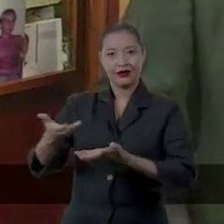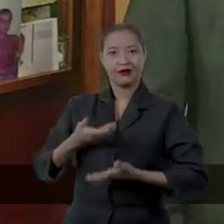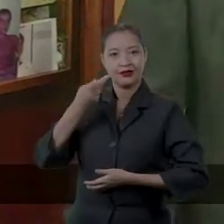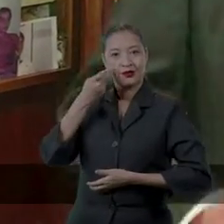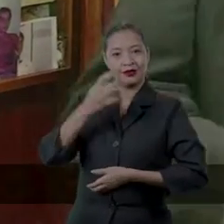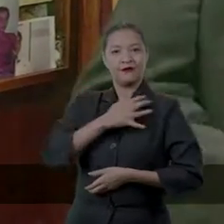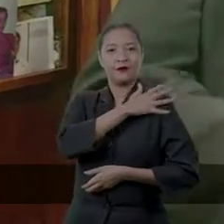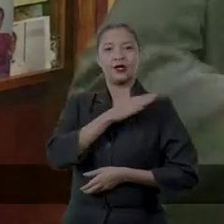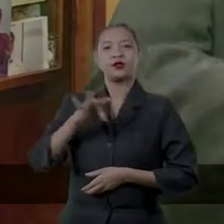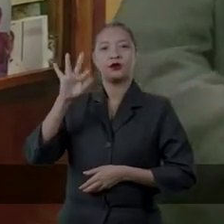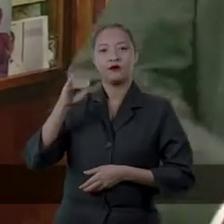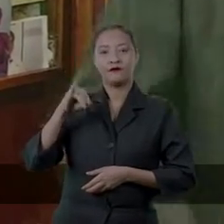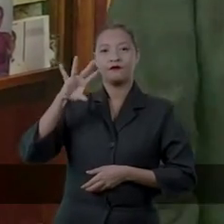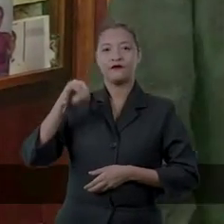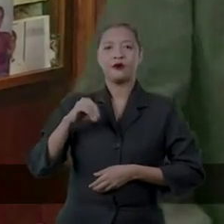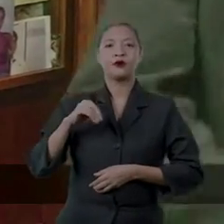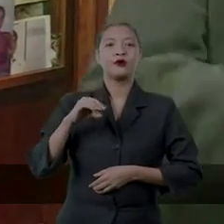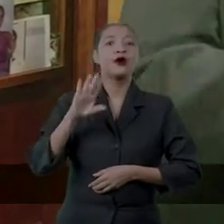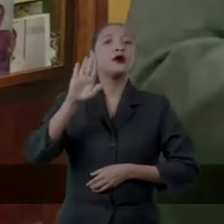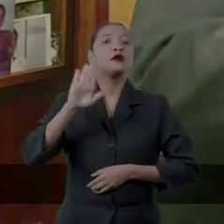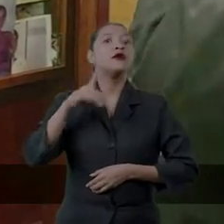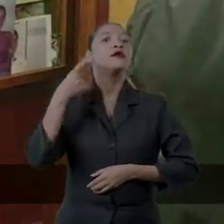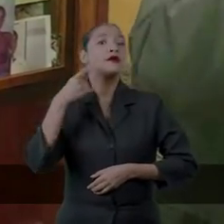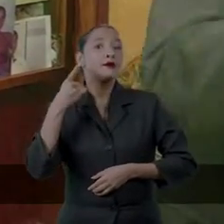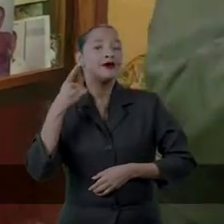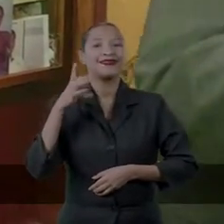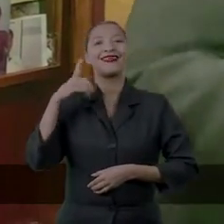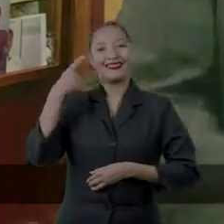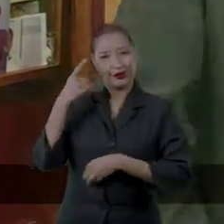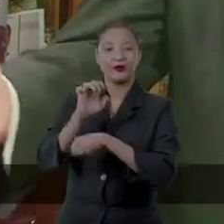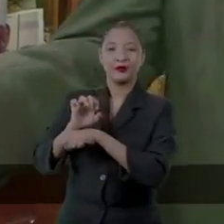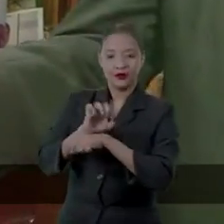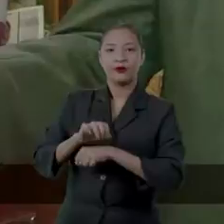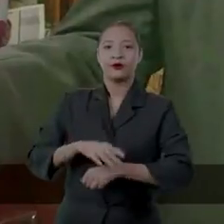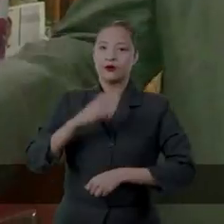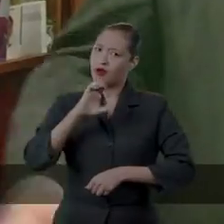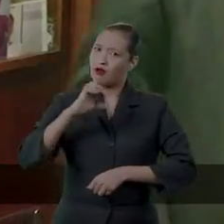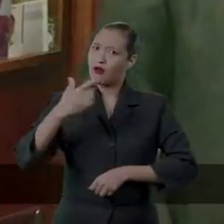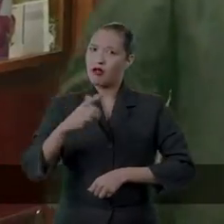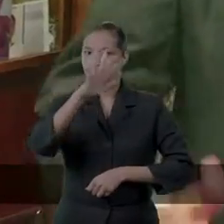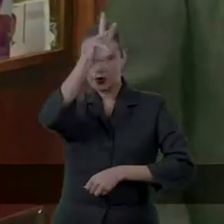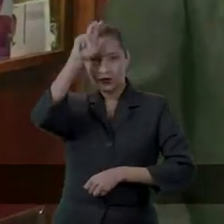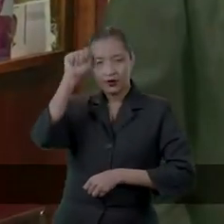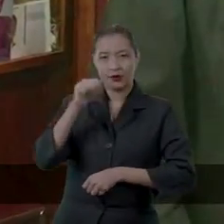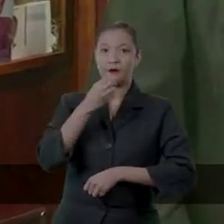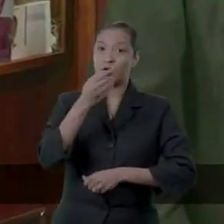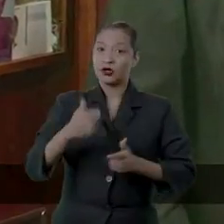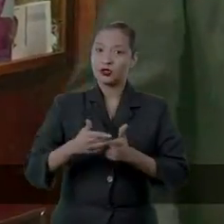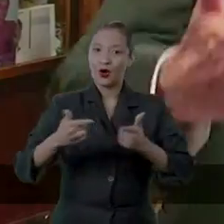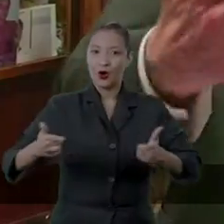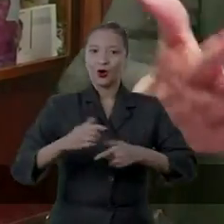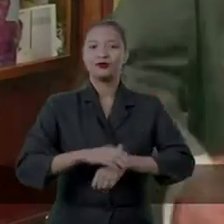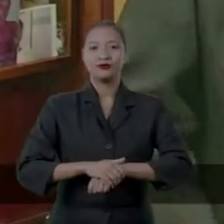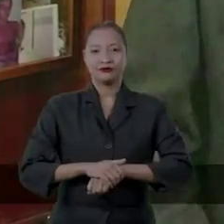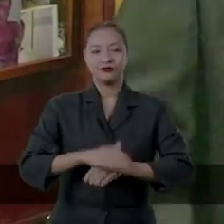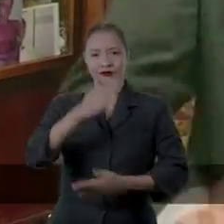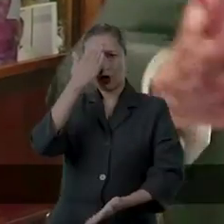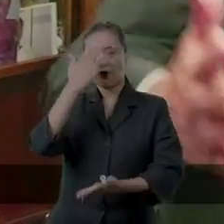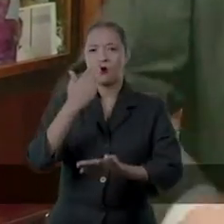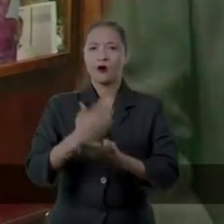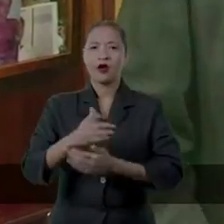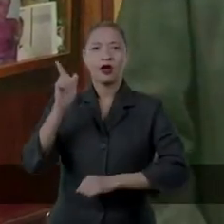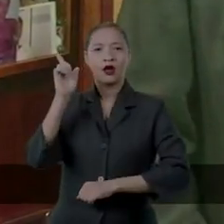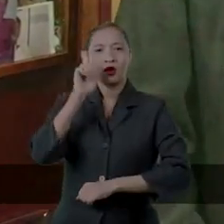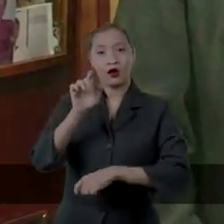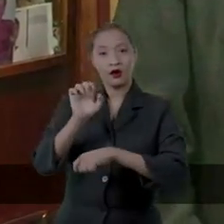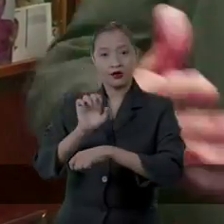vez a visita do Major Fábio Russo, candidato a deputado estadual, logicamente por Amazonas. Boa sorte, né? E com toda certeza ganha o